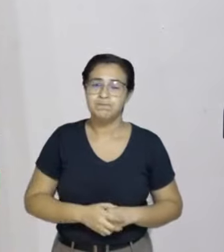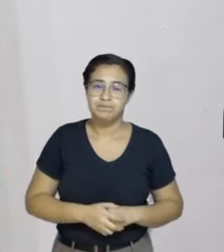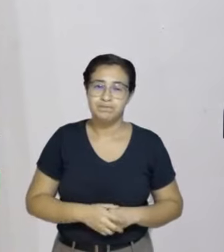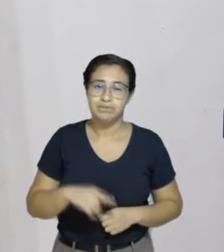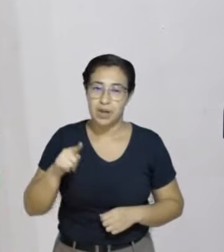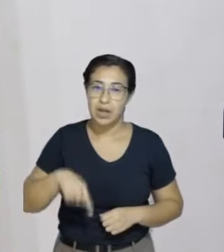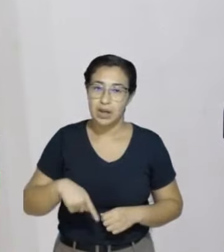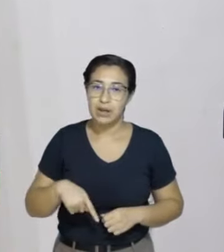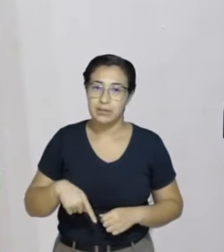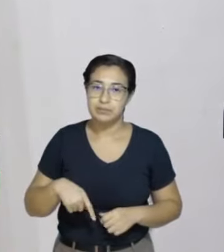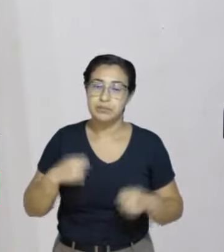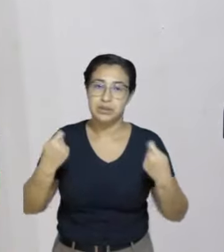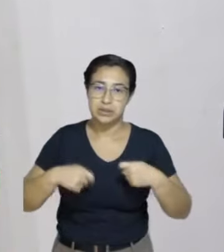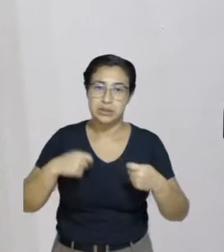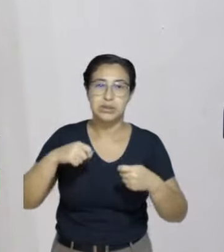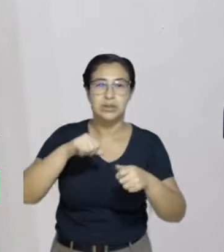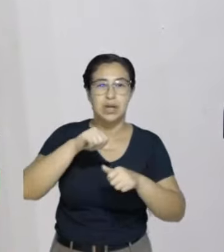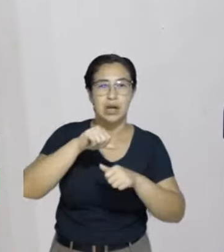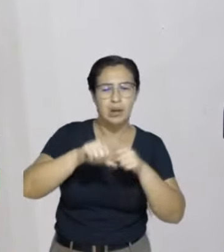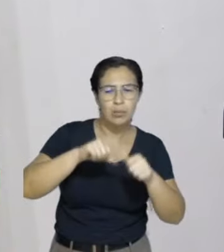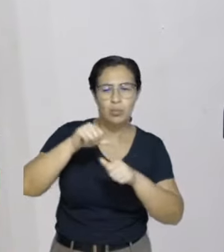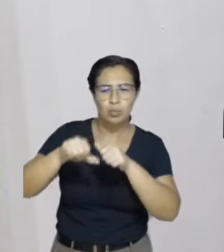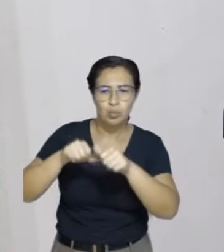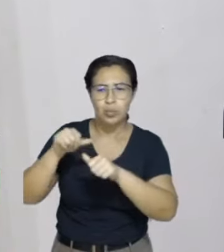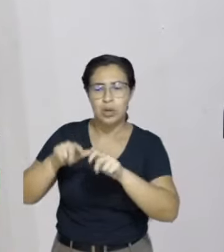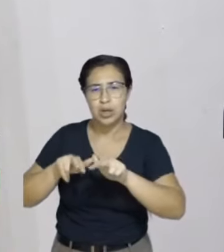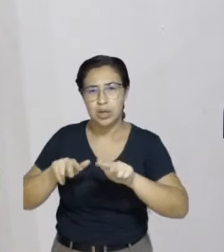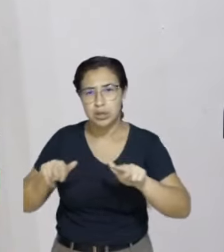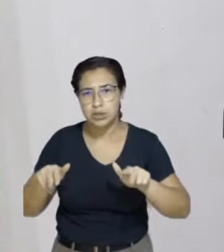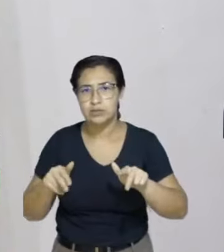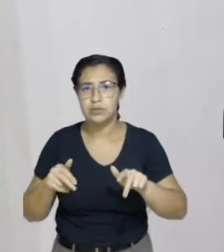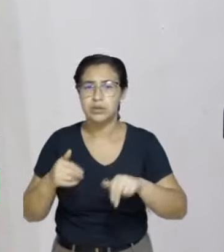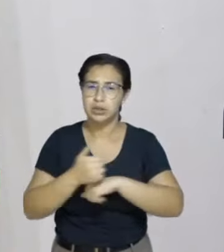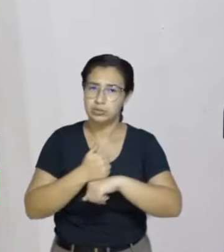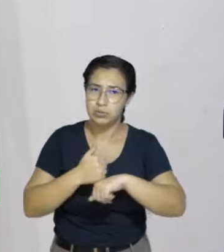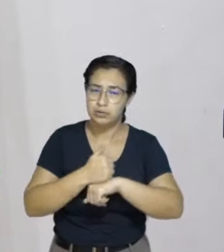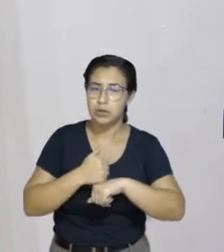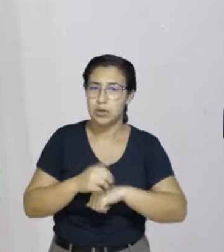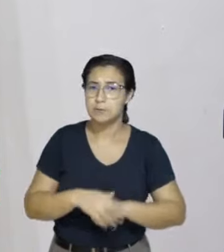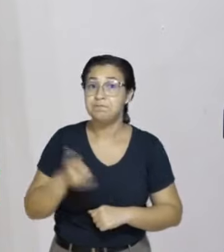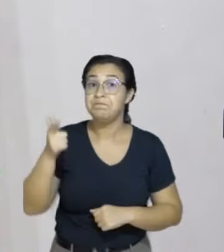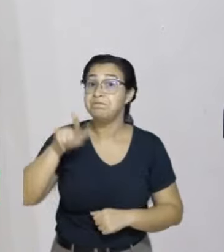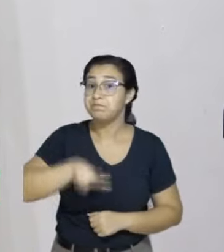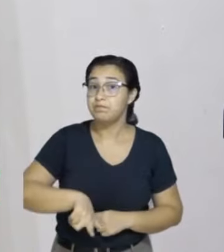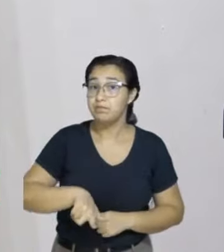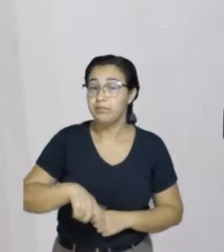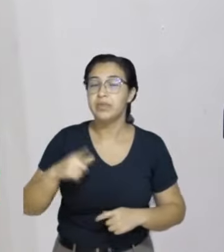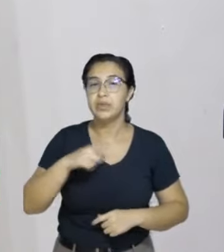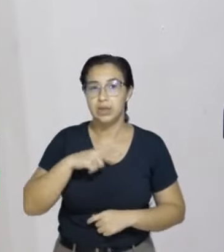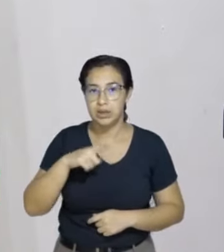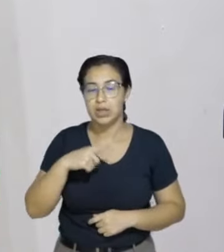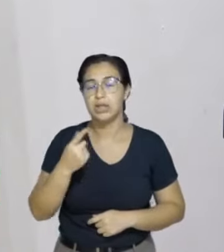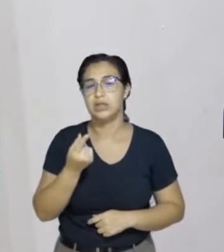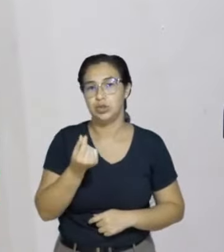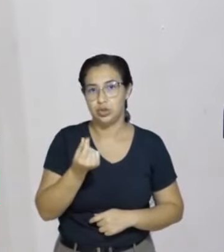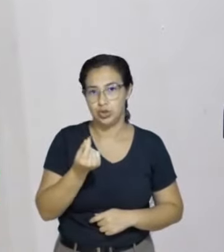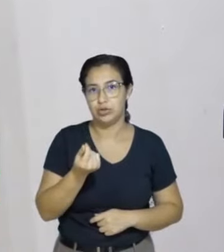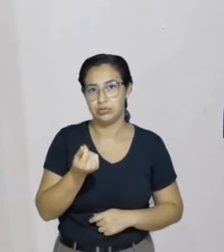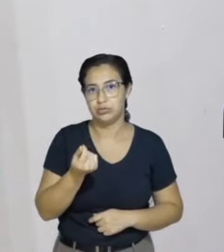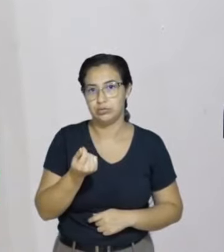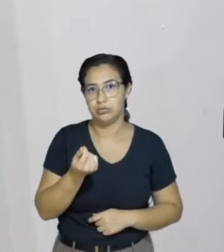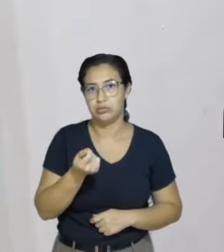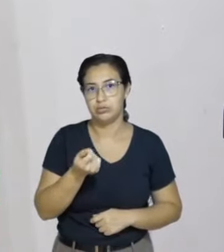garantia de manutenção da presença desses profissionais. E destaco que há recurso carimbado para esse